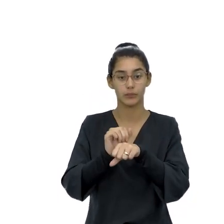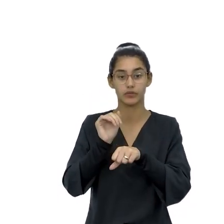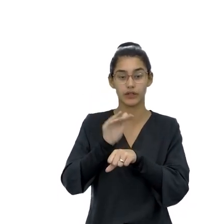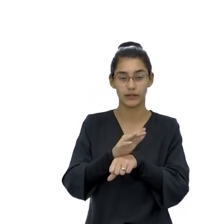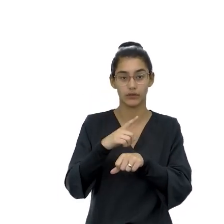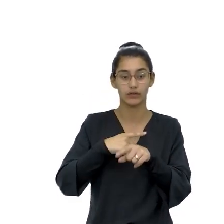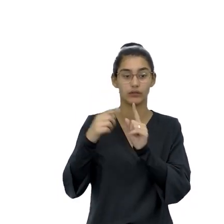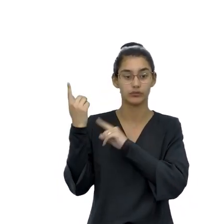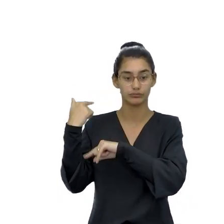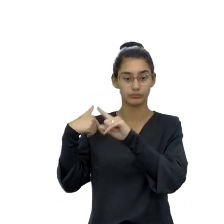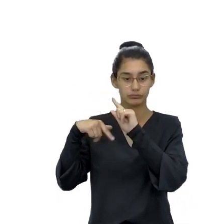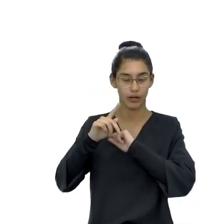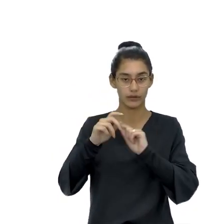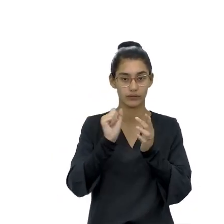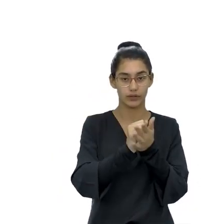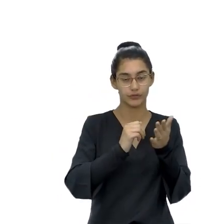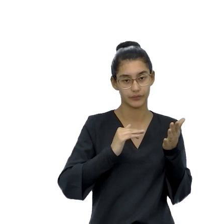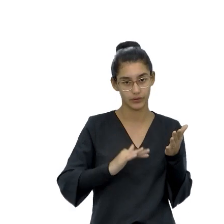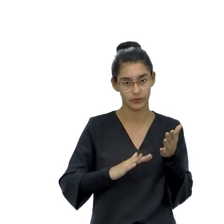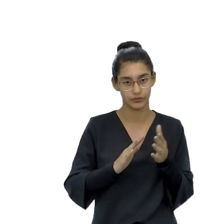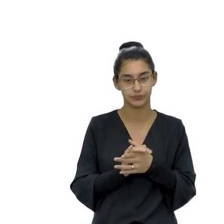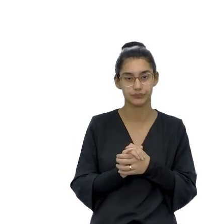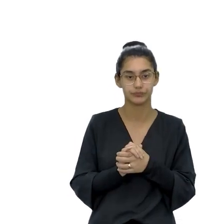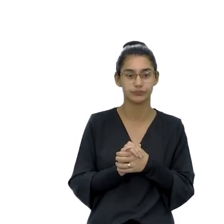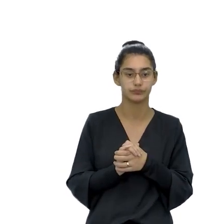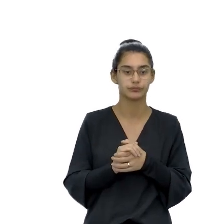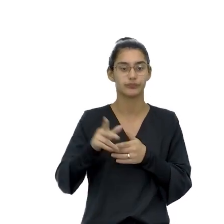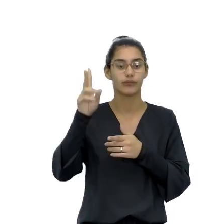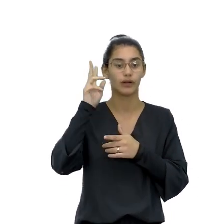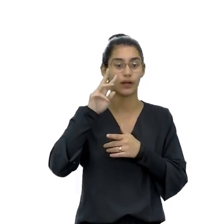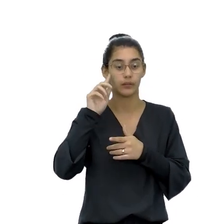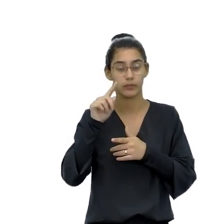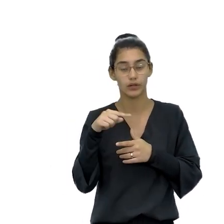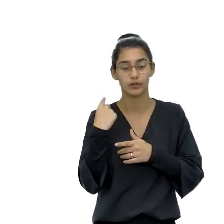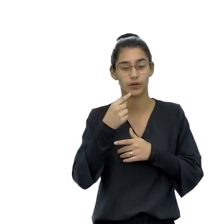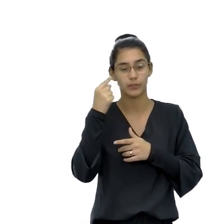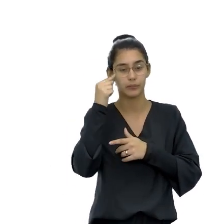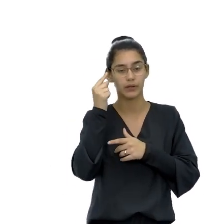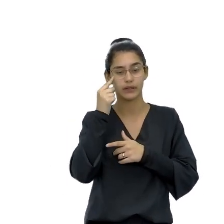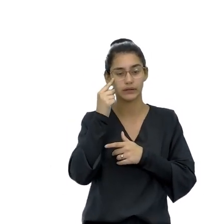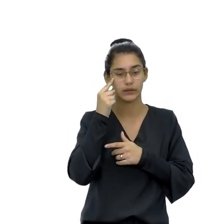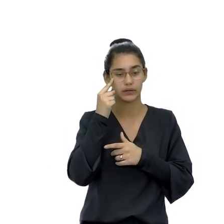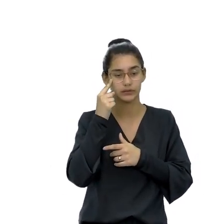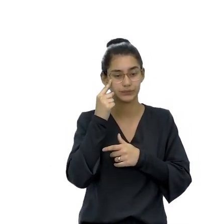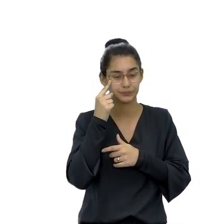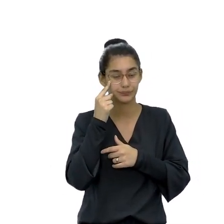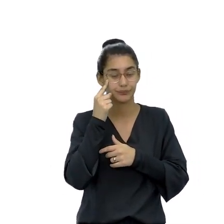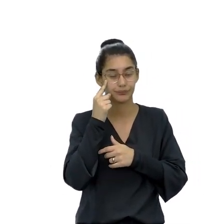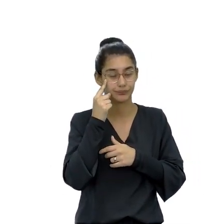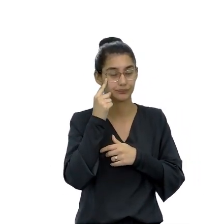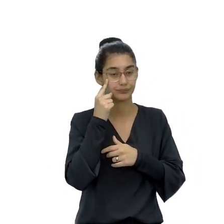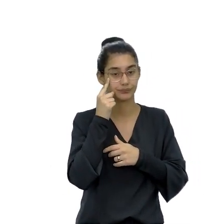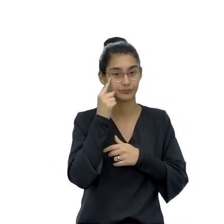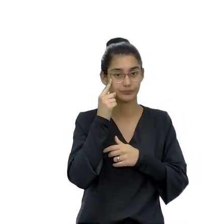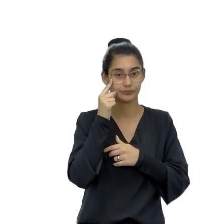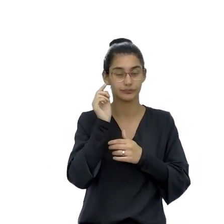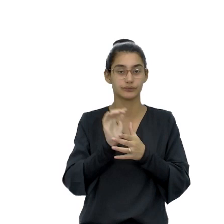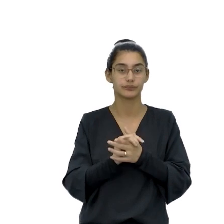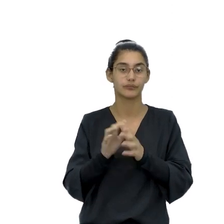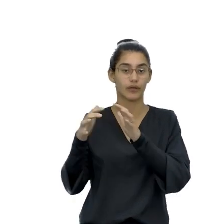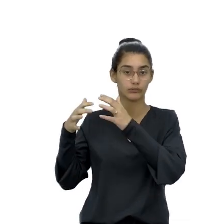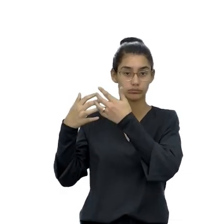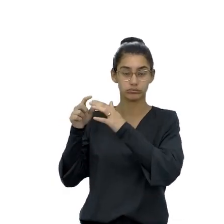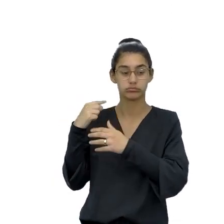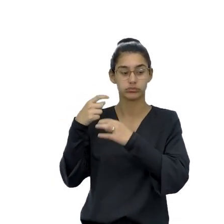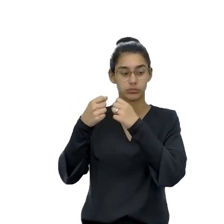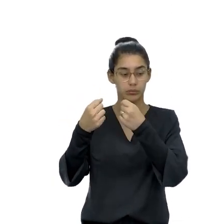de desdobramento dessa atividade. Então, lembrando que nós estamos pensando no pensamento aritmético, e nós